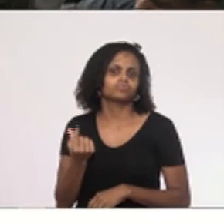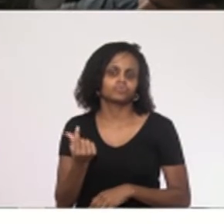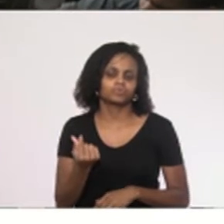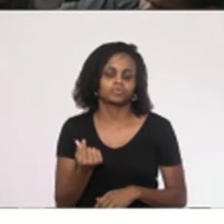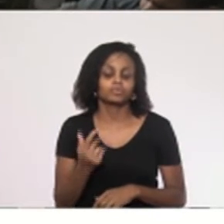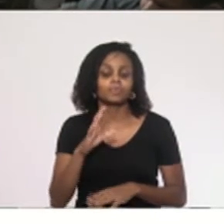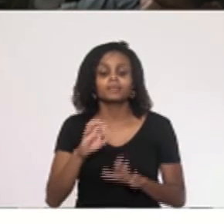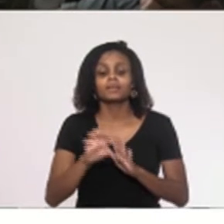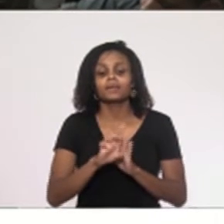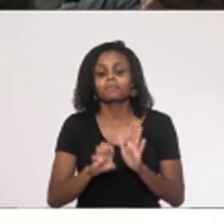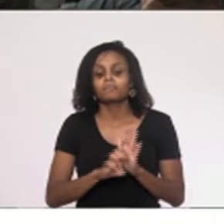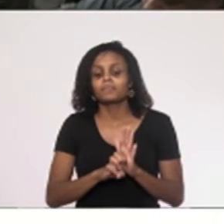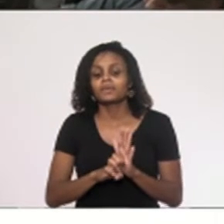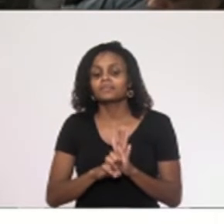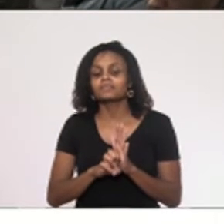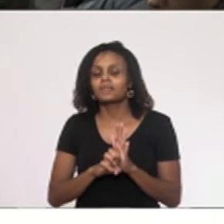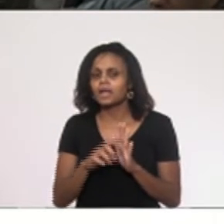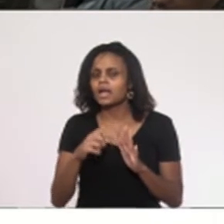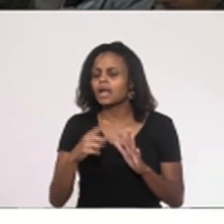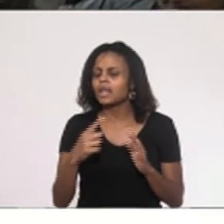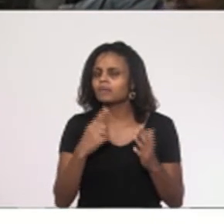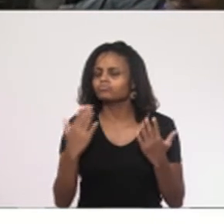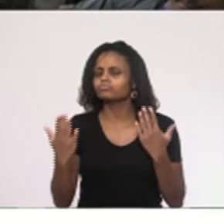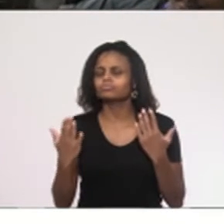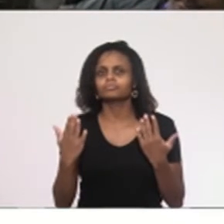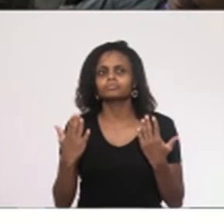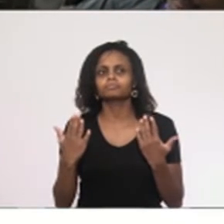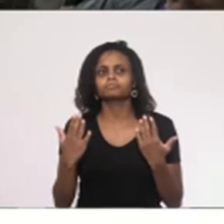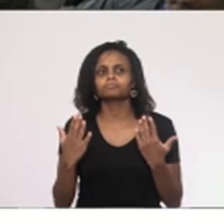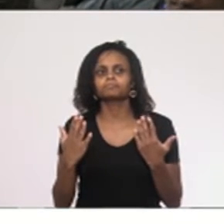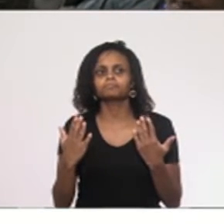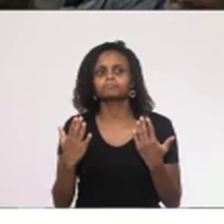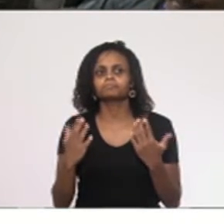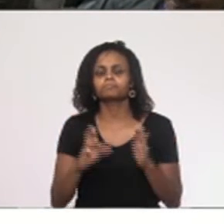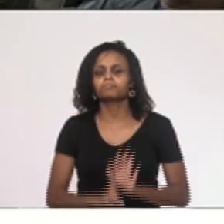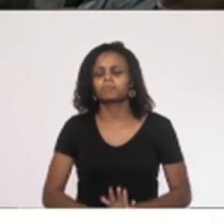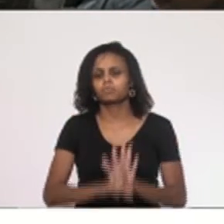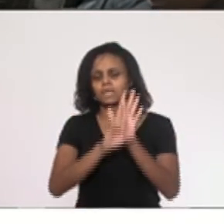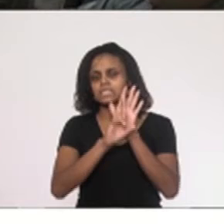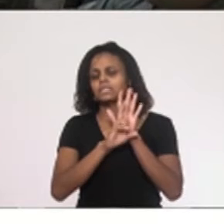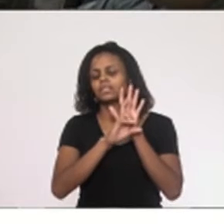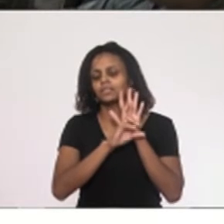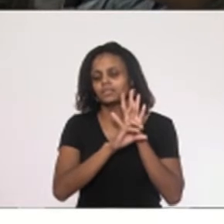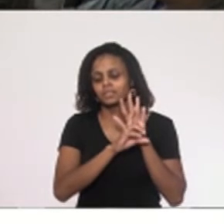essa emenda tem um simbolismo. O simbolismo